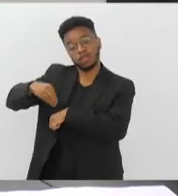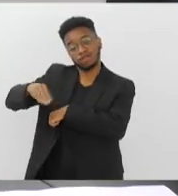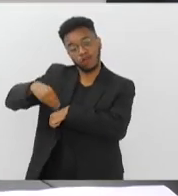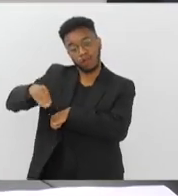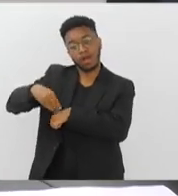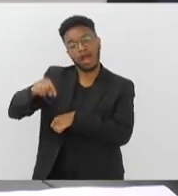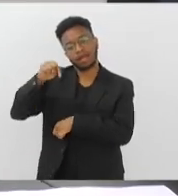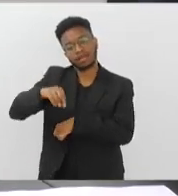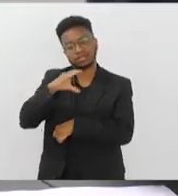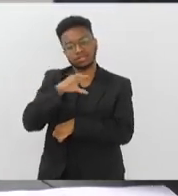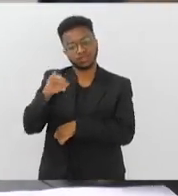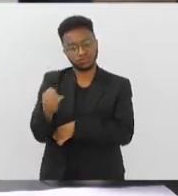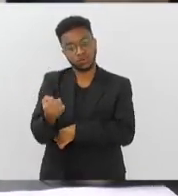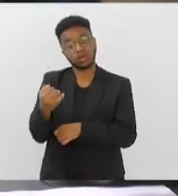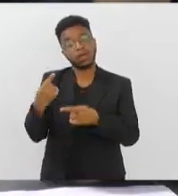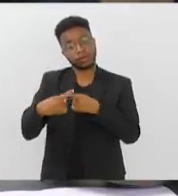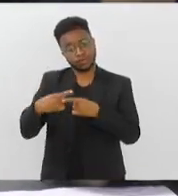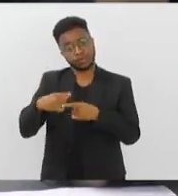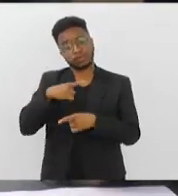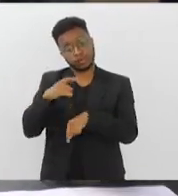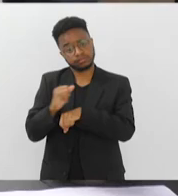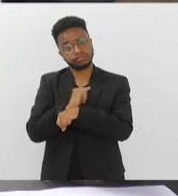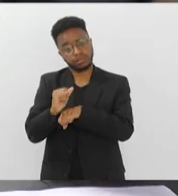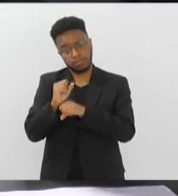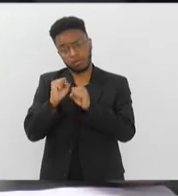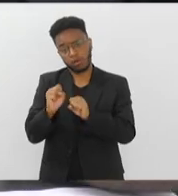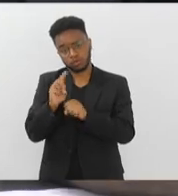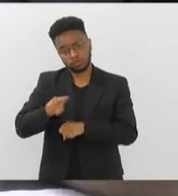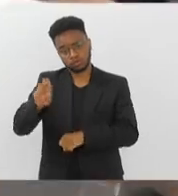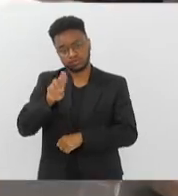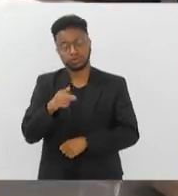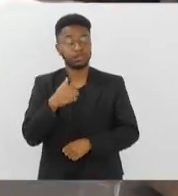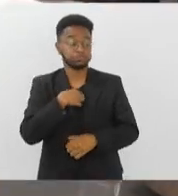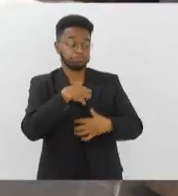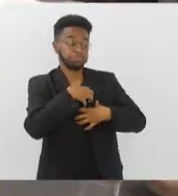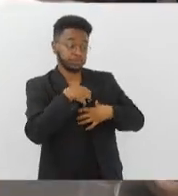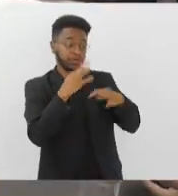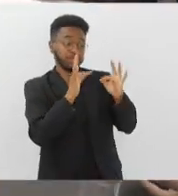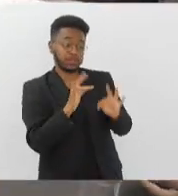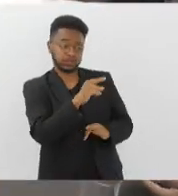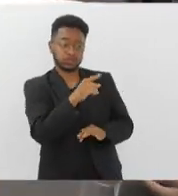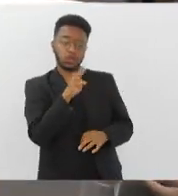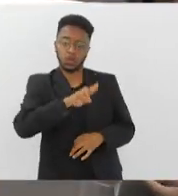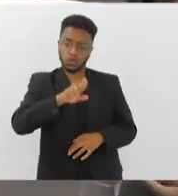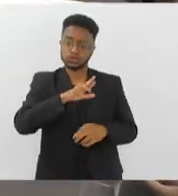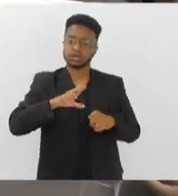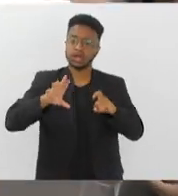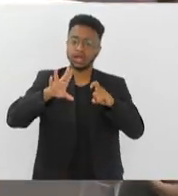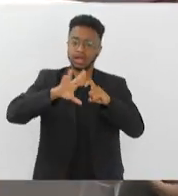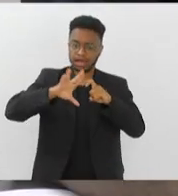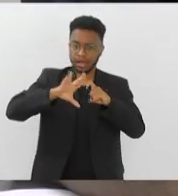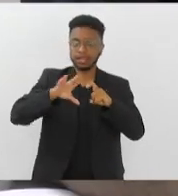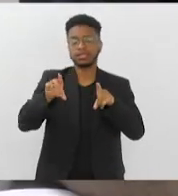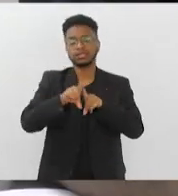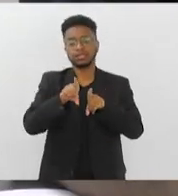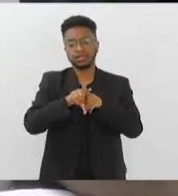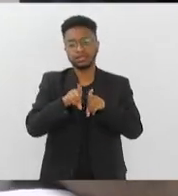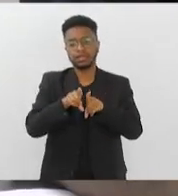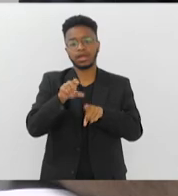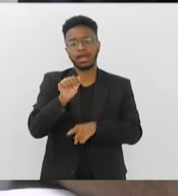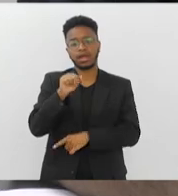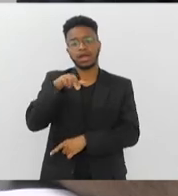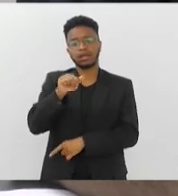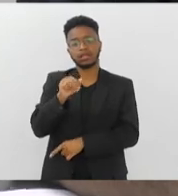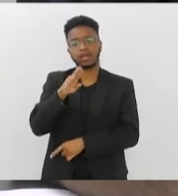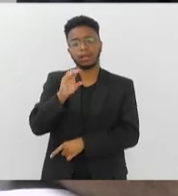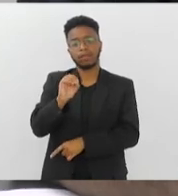CCJ desse recurso. Vossa Excelência, é muito feliz de saber que Vossa Excelência, além de canabidiol, usa esteroides anabolizantes. Mas isso é anabolizante?